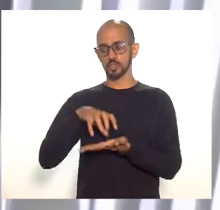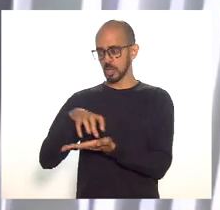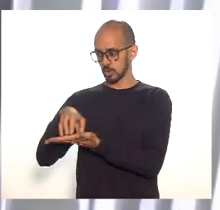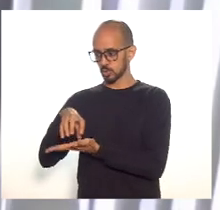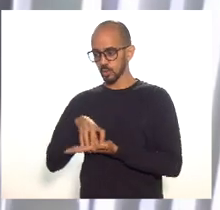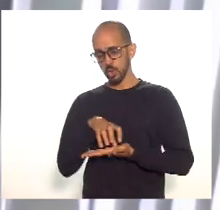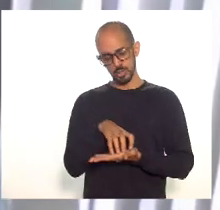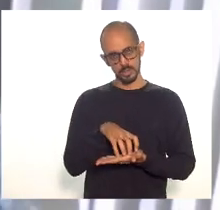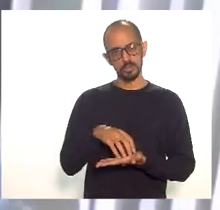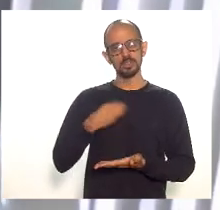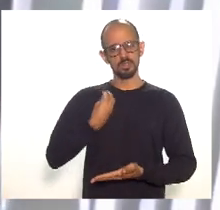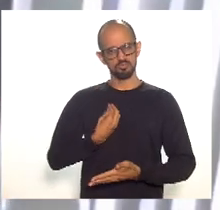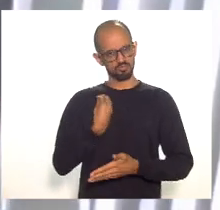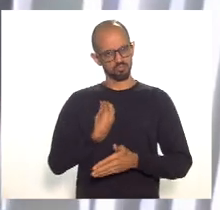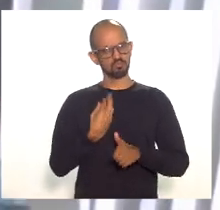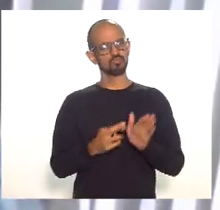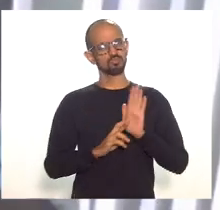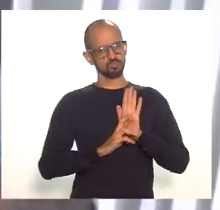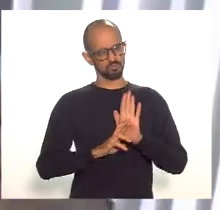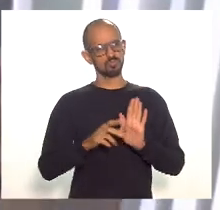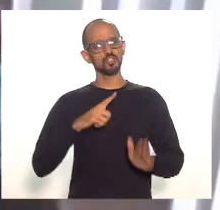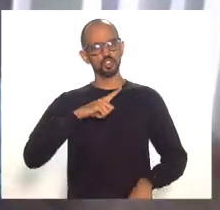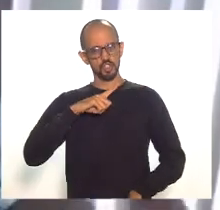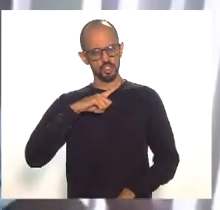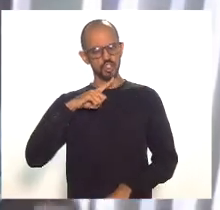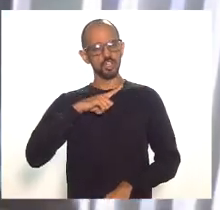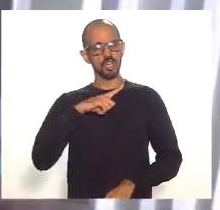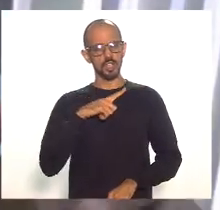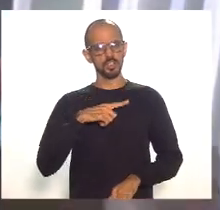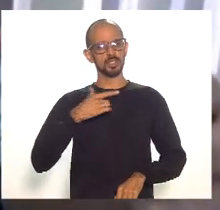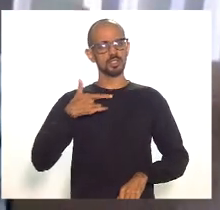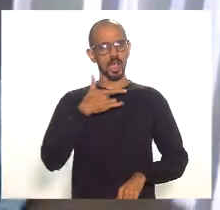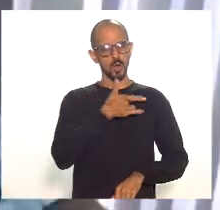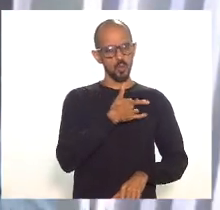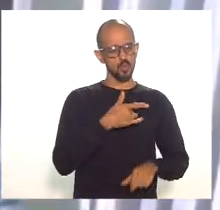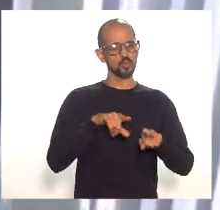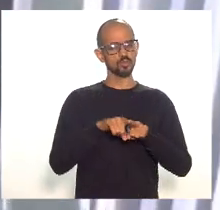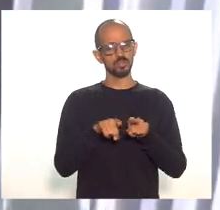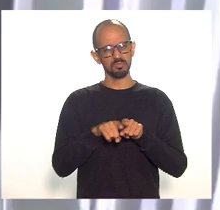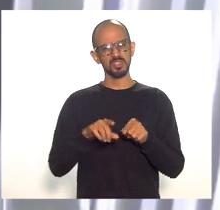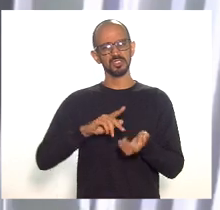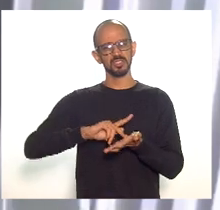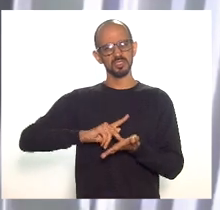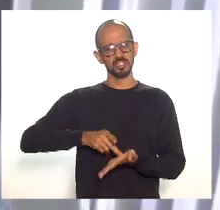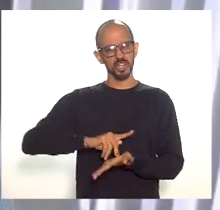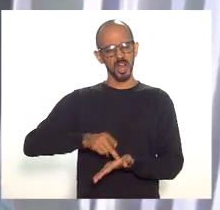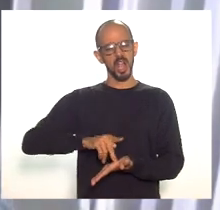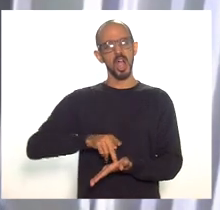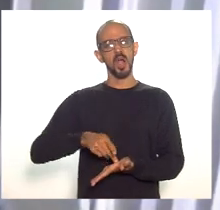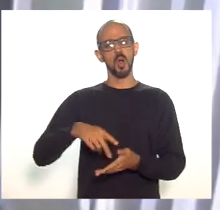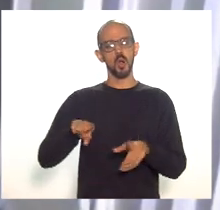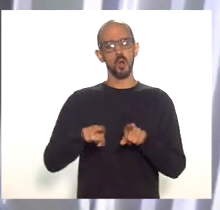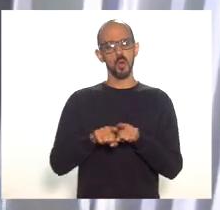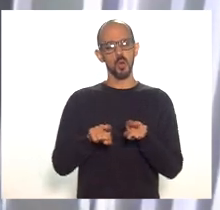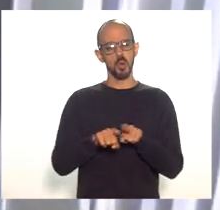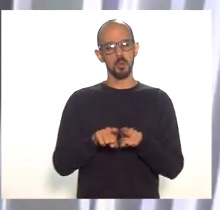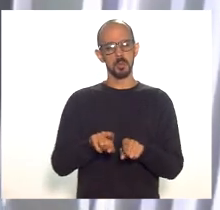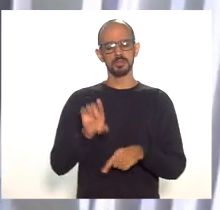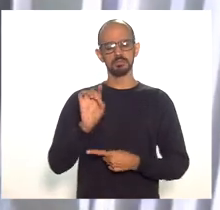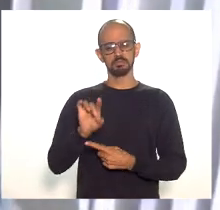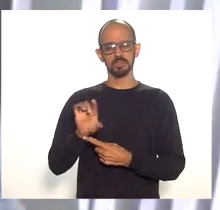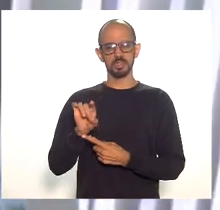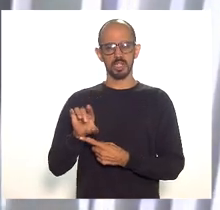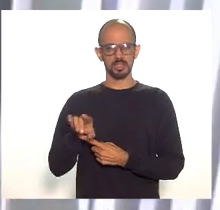vista de conselhos de saúde, seja do ponto de vista de movimentos sindicais, seja do ponto de vista dos especialistas, enfim.